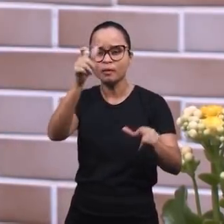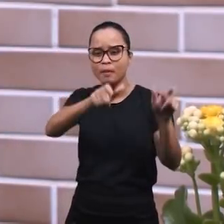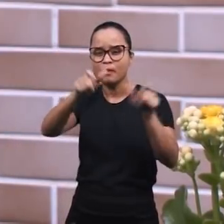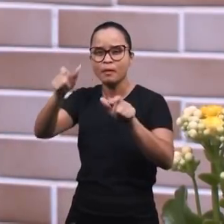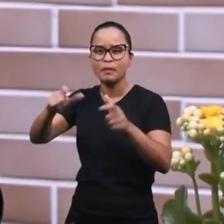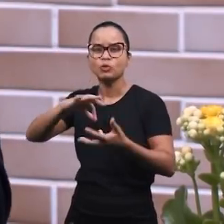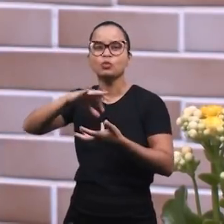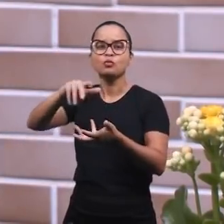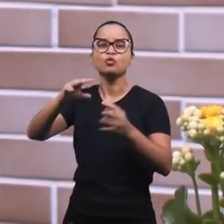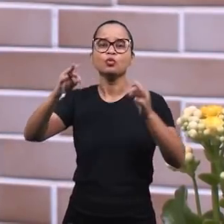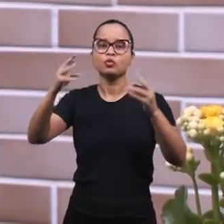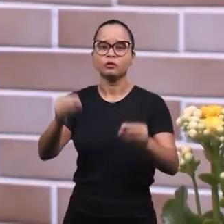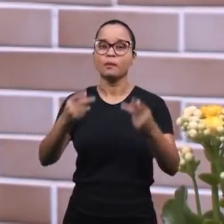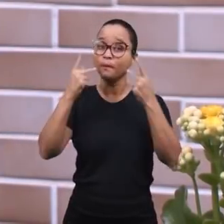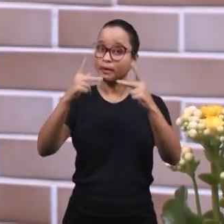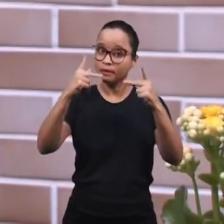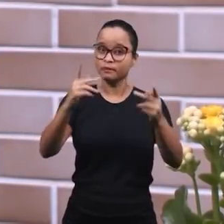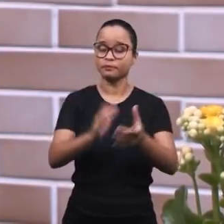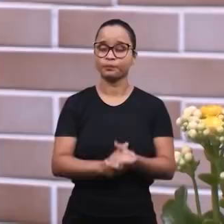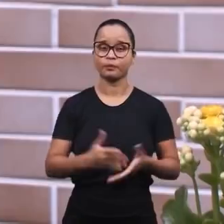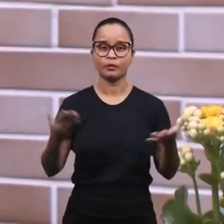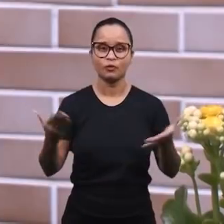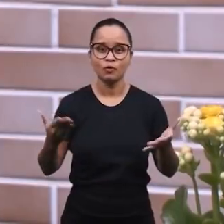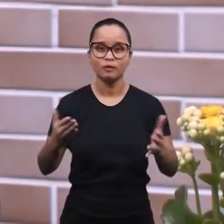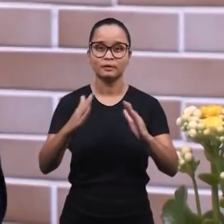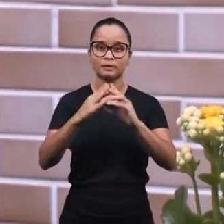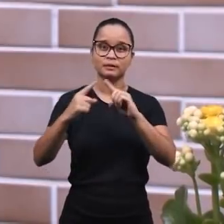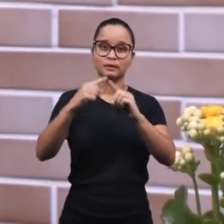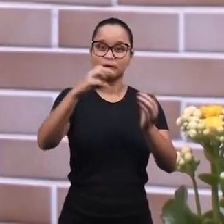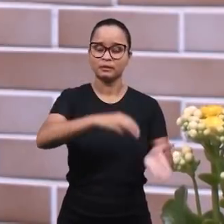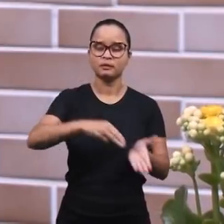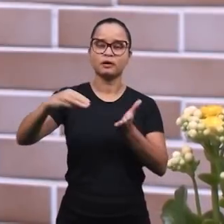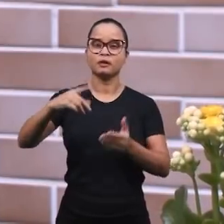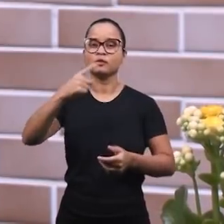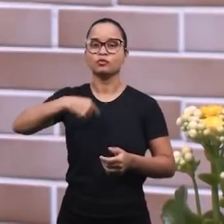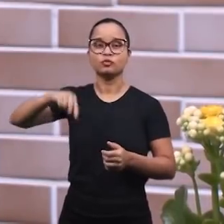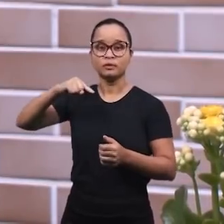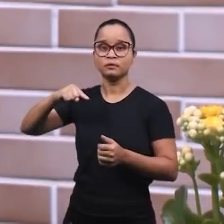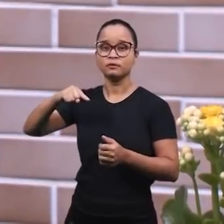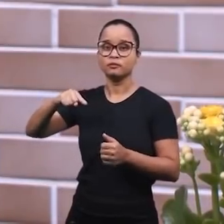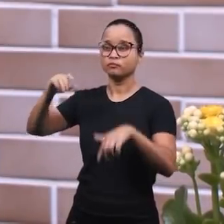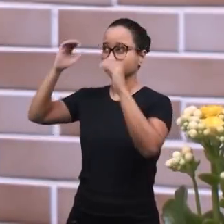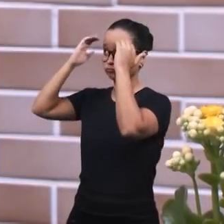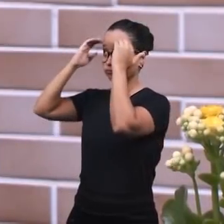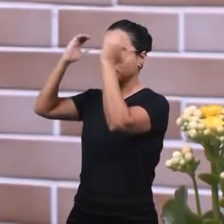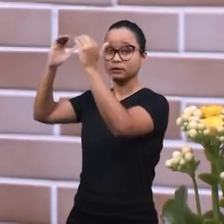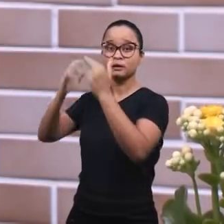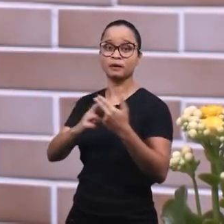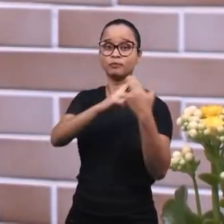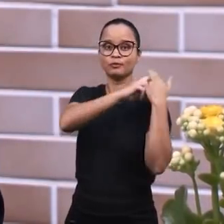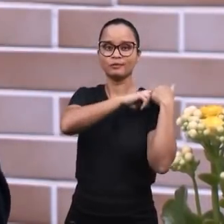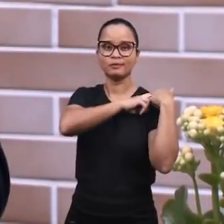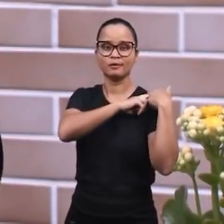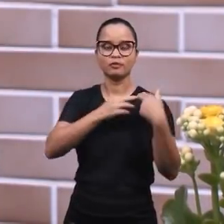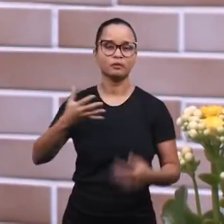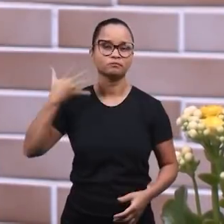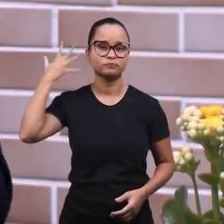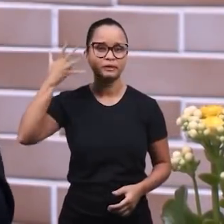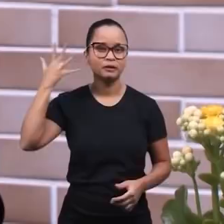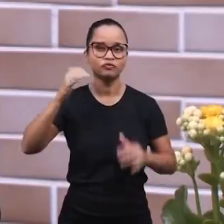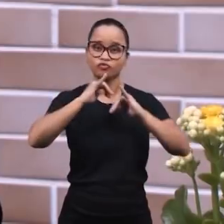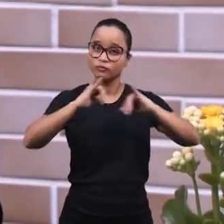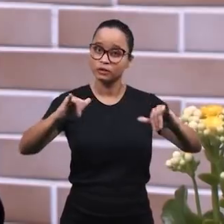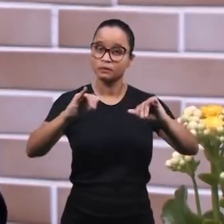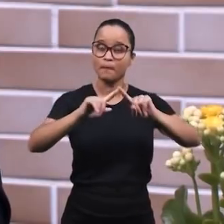tarde, neste culto, na programação da Igreja Cristã Maranata, é respondendo à missão que nós temos de transmitir